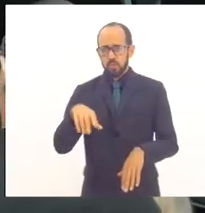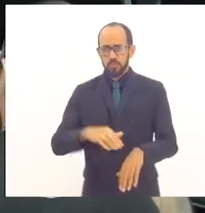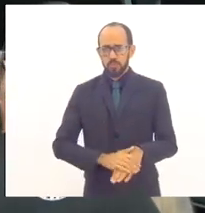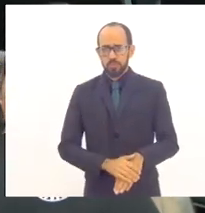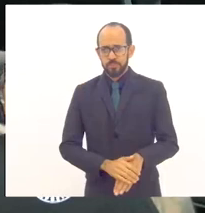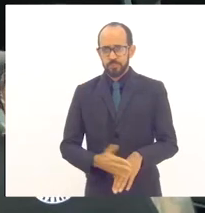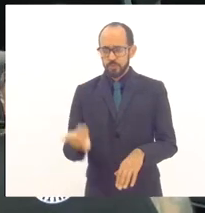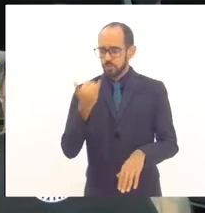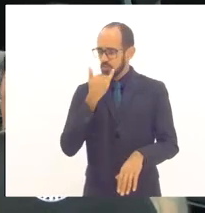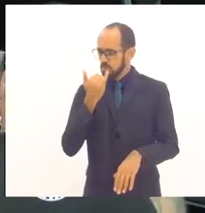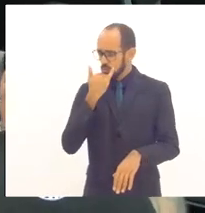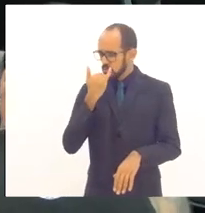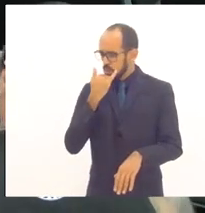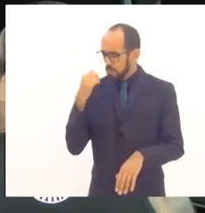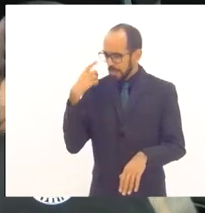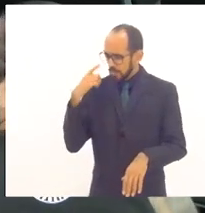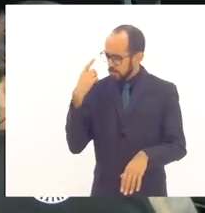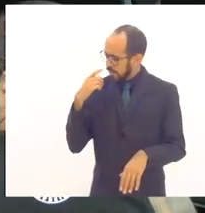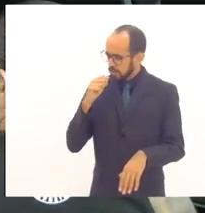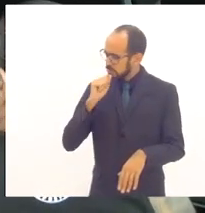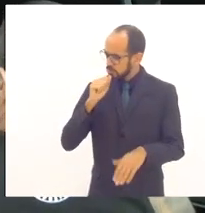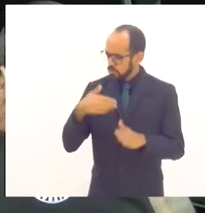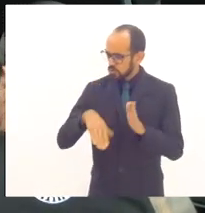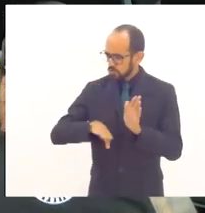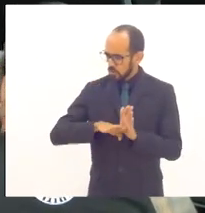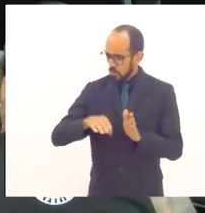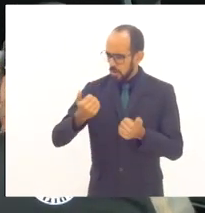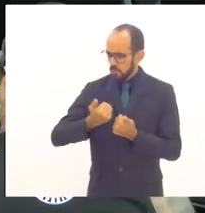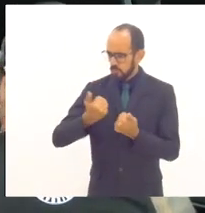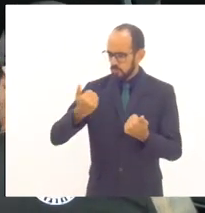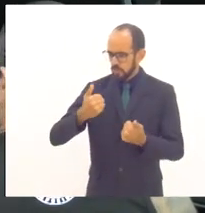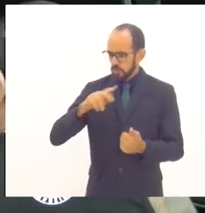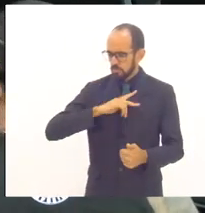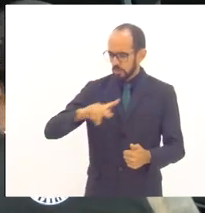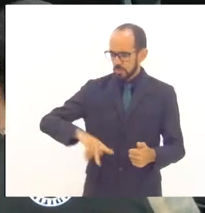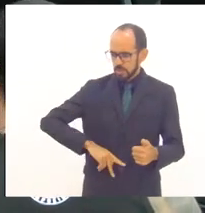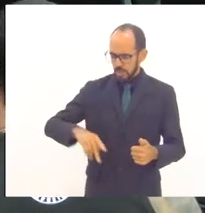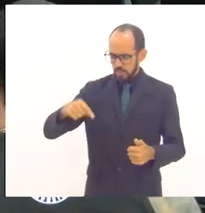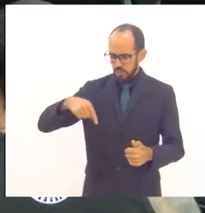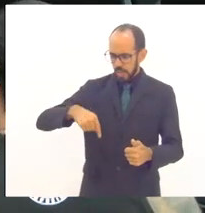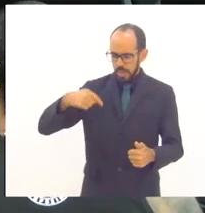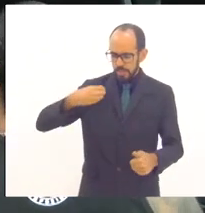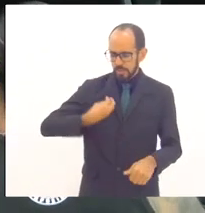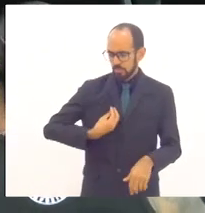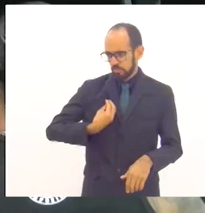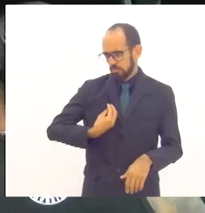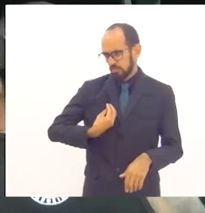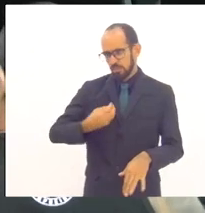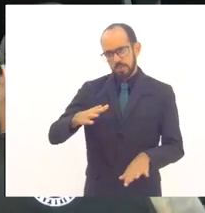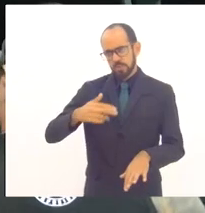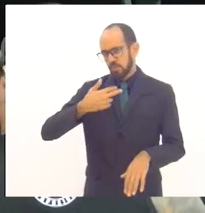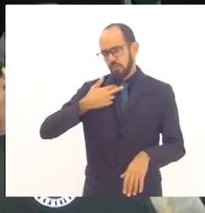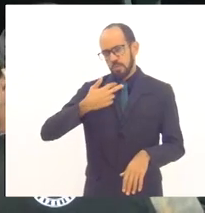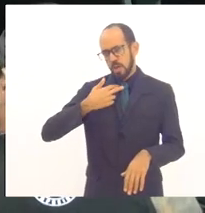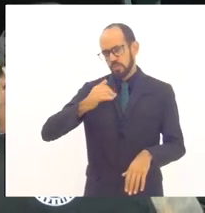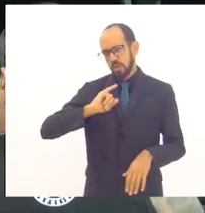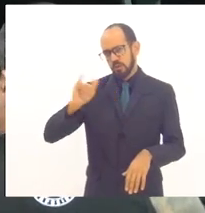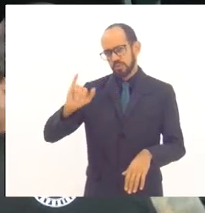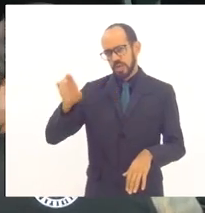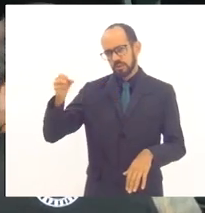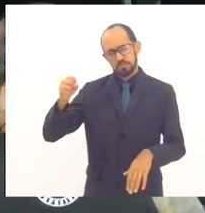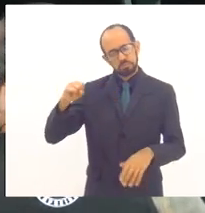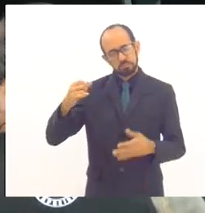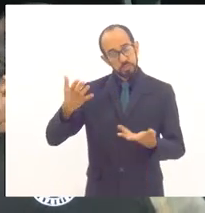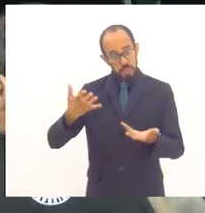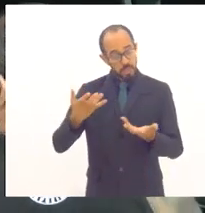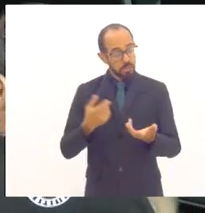Ele não chegando? Chegou ainda. O vice-presidente dessa federação está aqui, mas não sou eu que posso dizer que ele tem que compor a mesa, né? Se ele se sentir